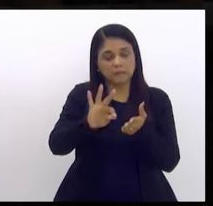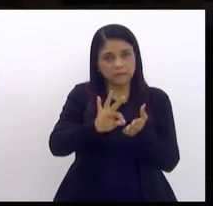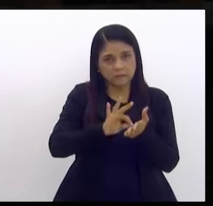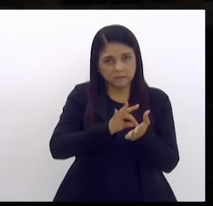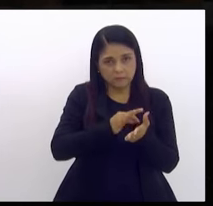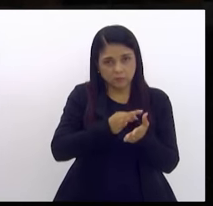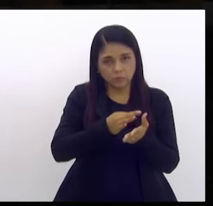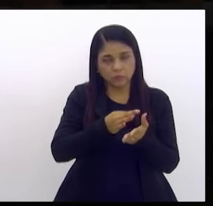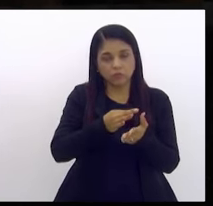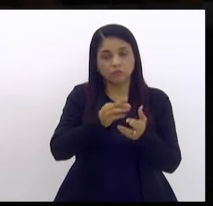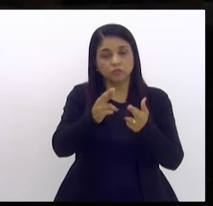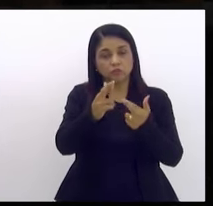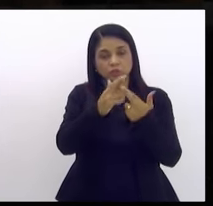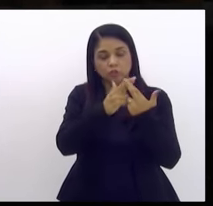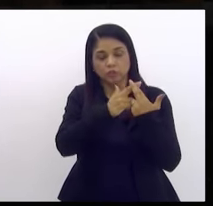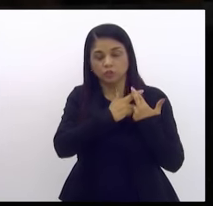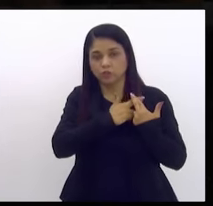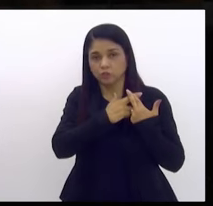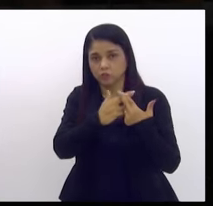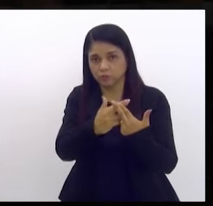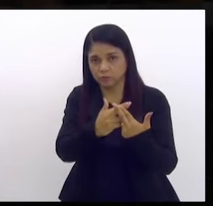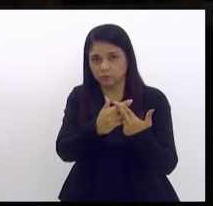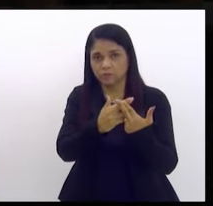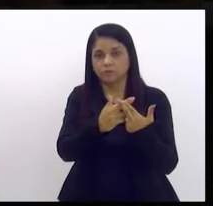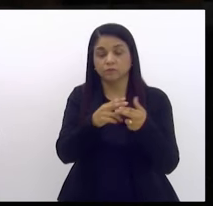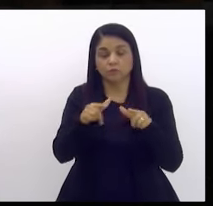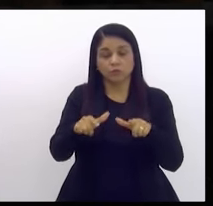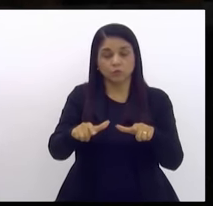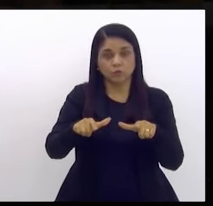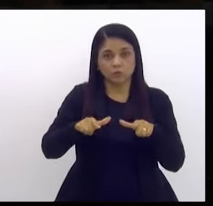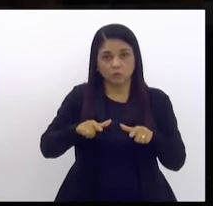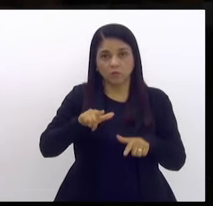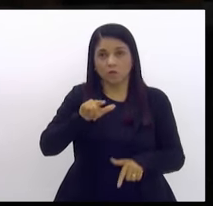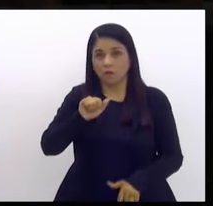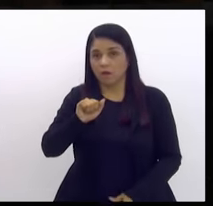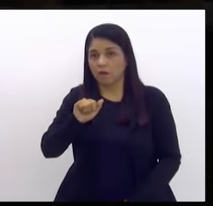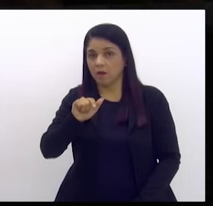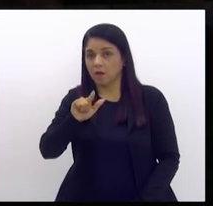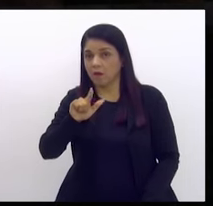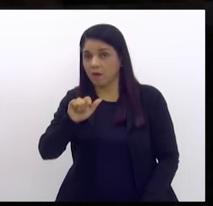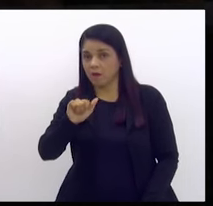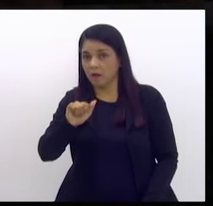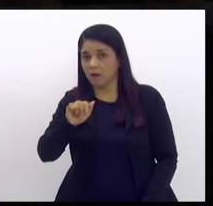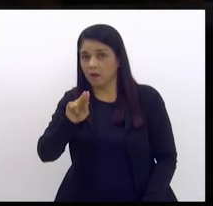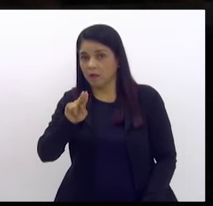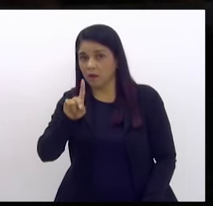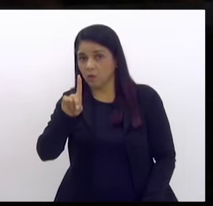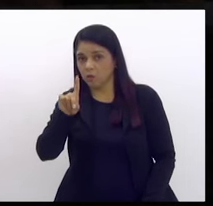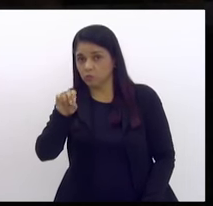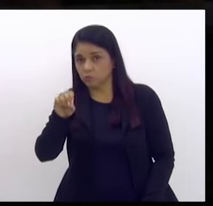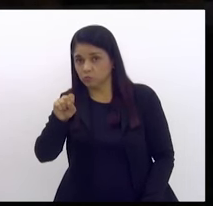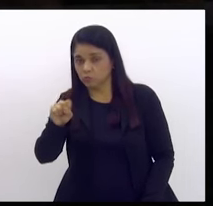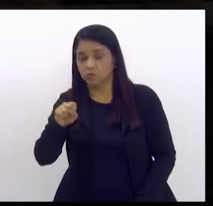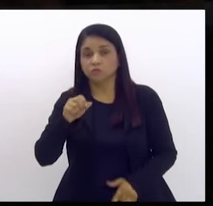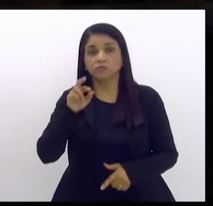assinaturas de responsabilidades dos laudos de vistorias. O que eu estou querendo dizer com